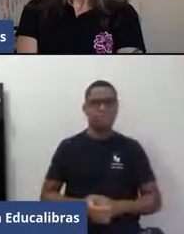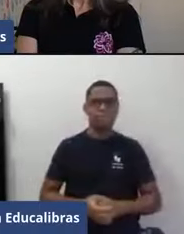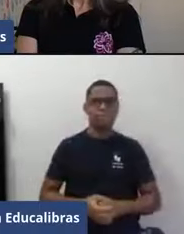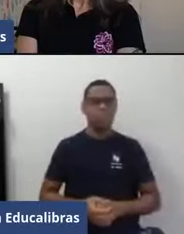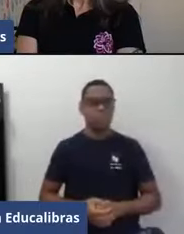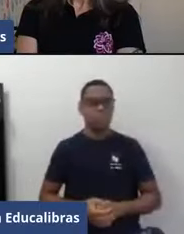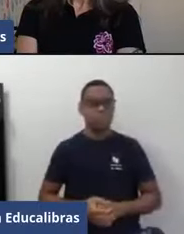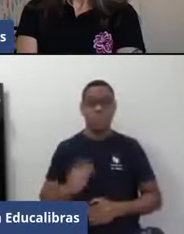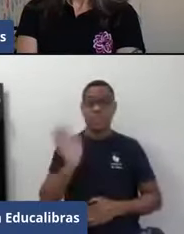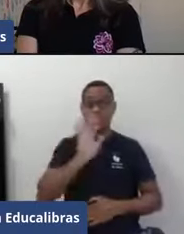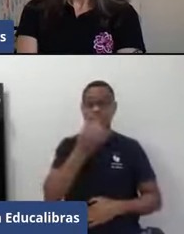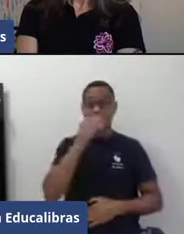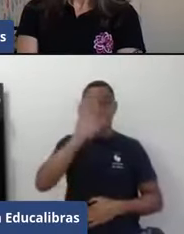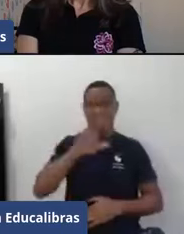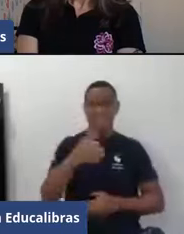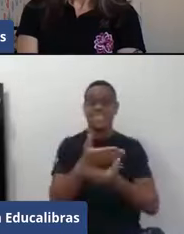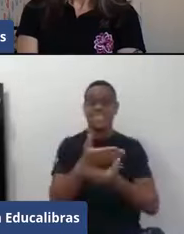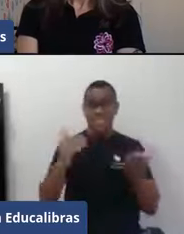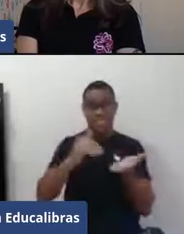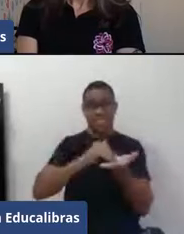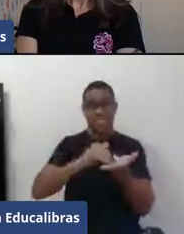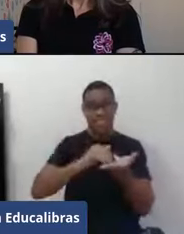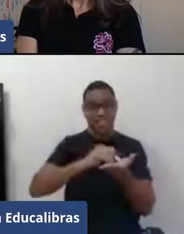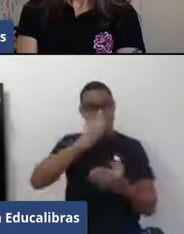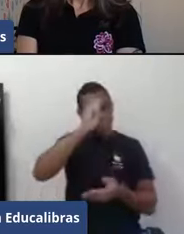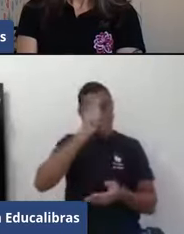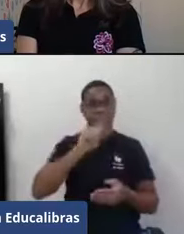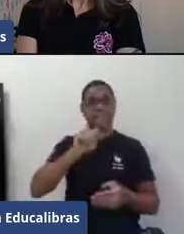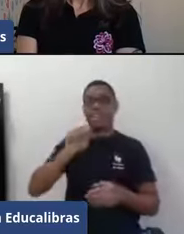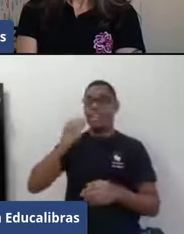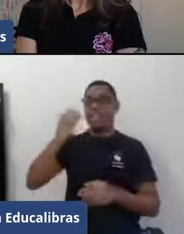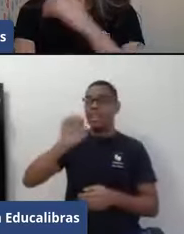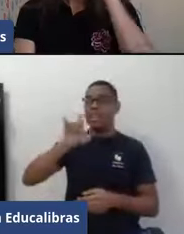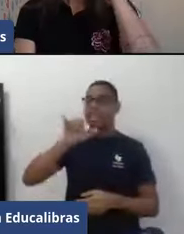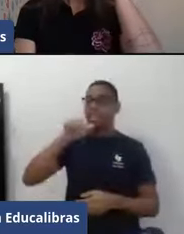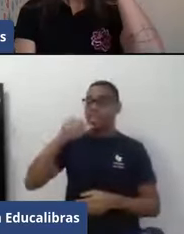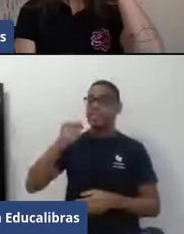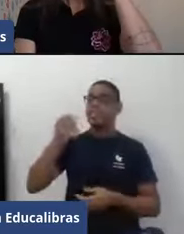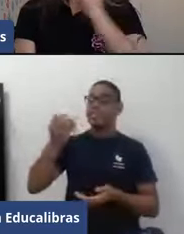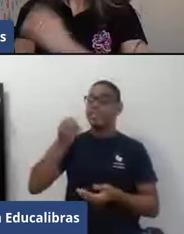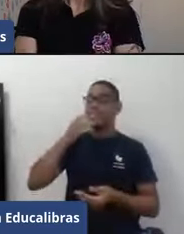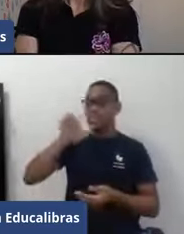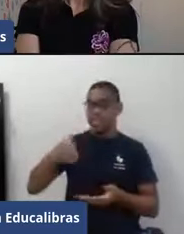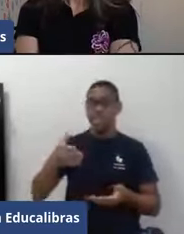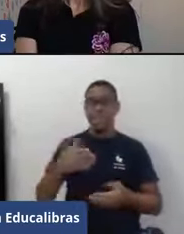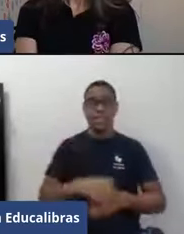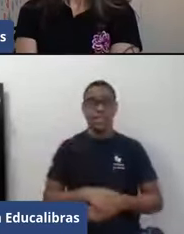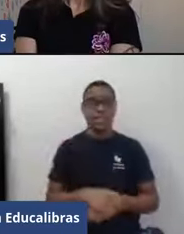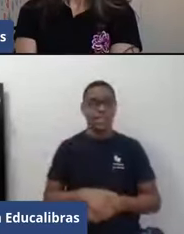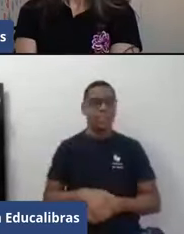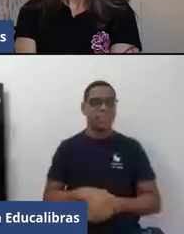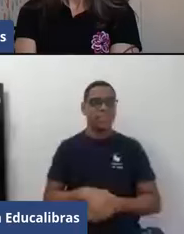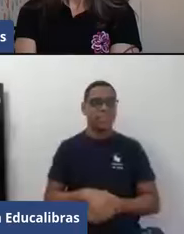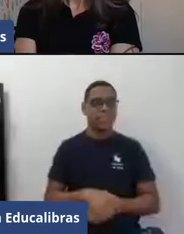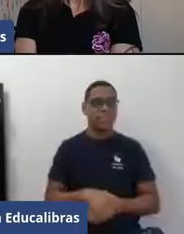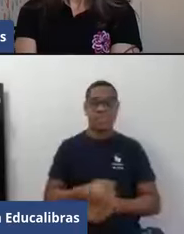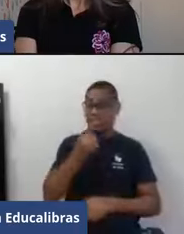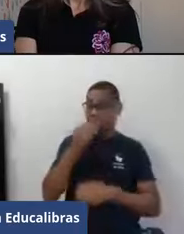Olá, boa tarde a todos, boa tarde, secretário, boa tarde, Eliane. Boa tarde. A Jassonita é Tudo